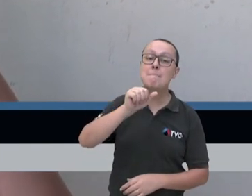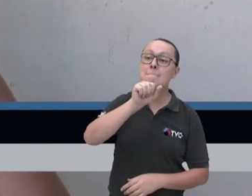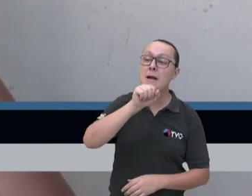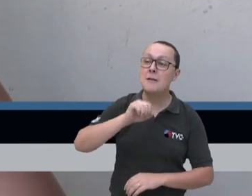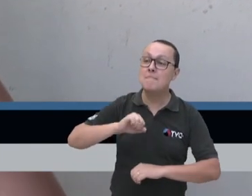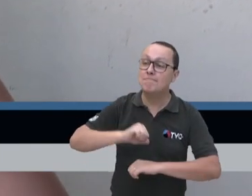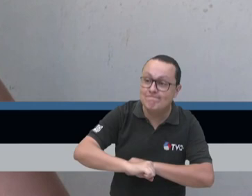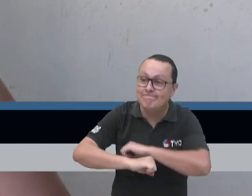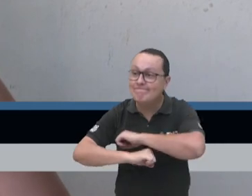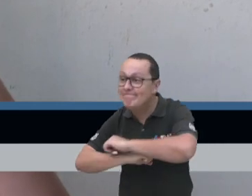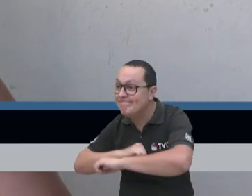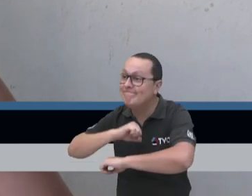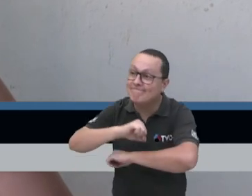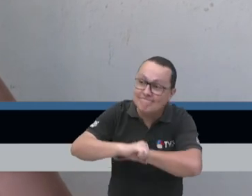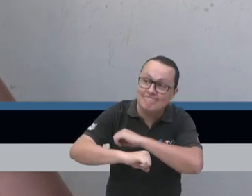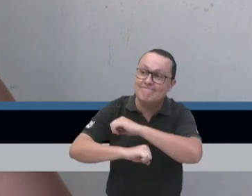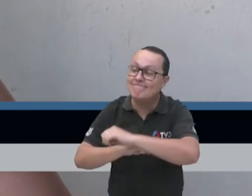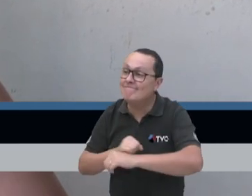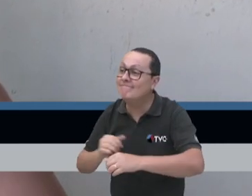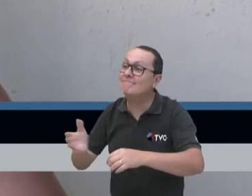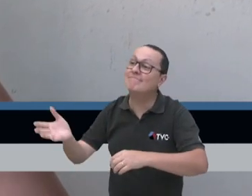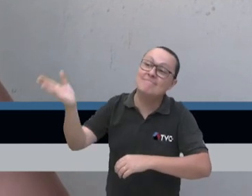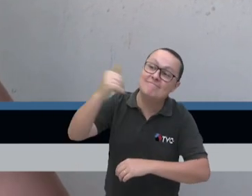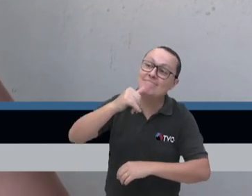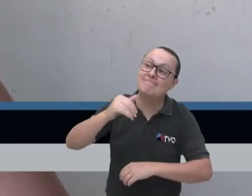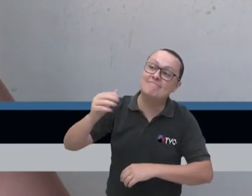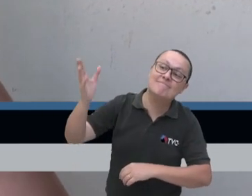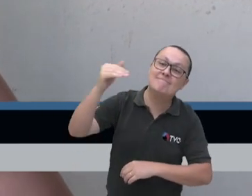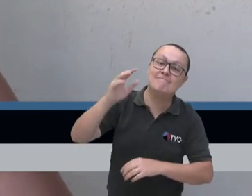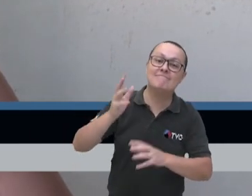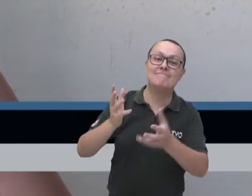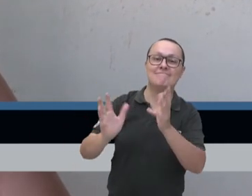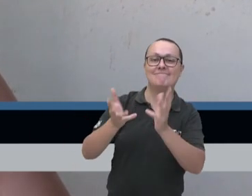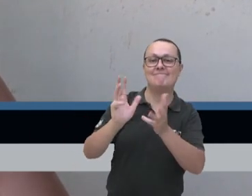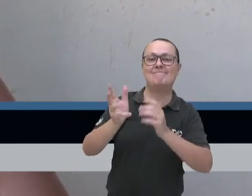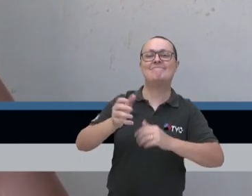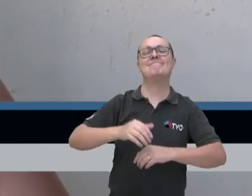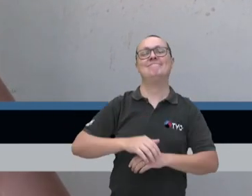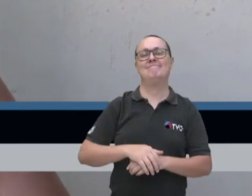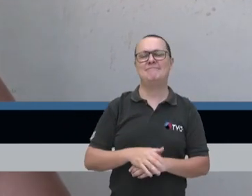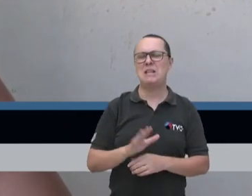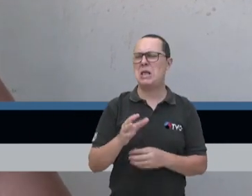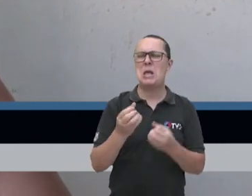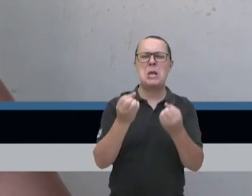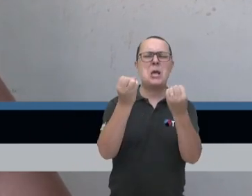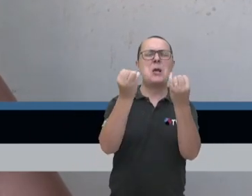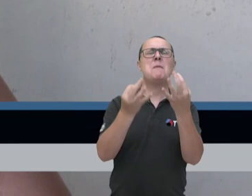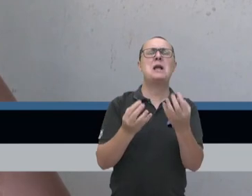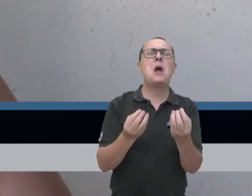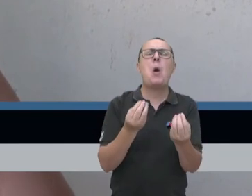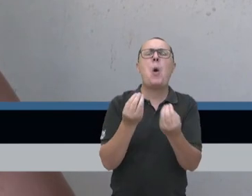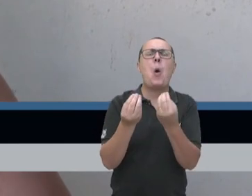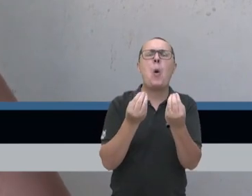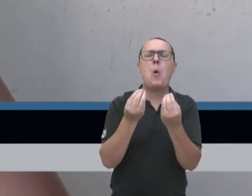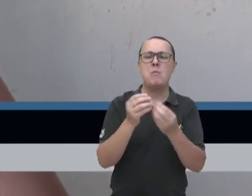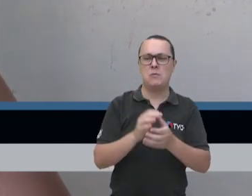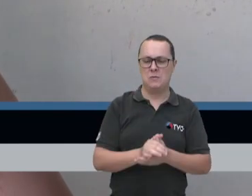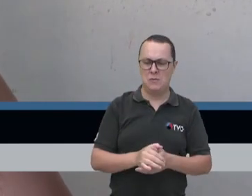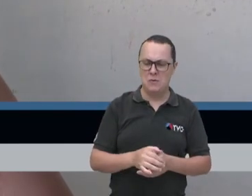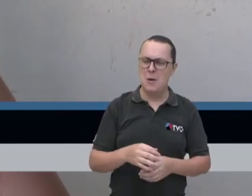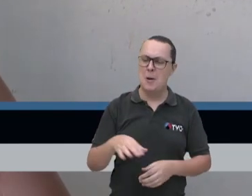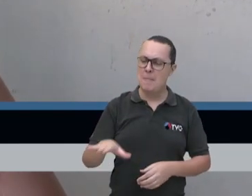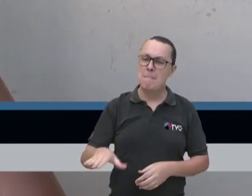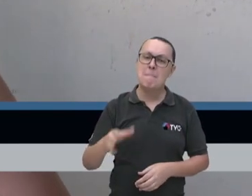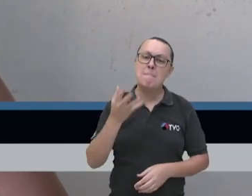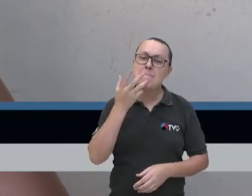lugar eu ia engatinhando e chamava elas. Então, assim, vai explicar como que você entende que sua mãe